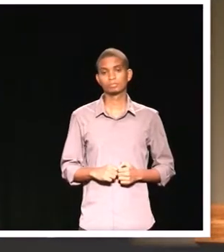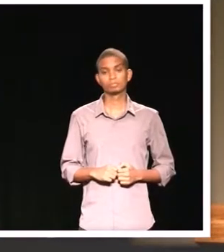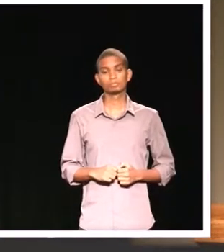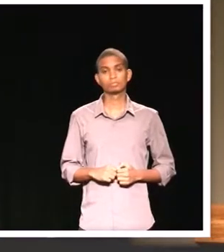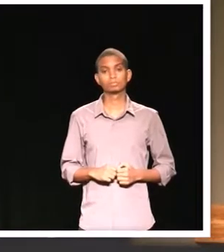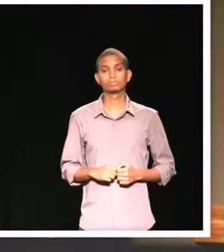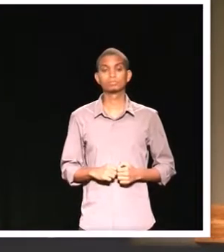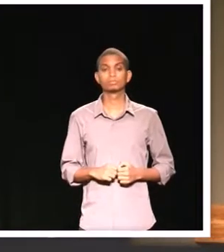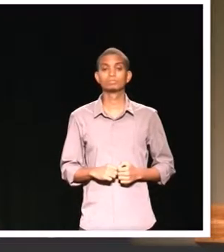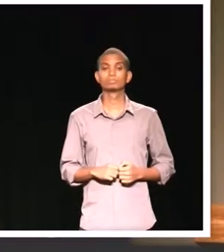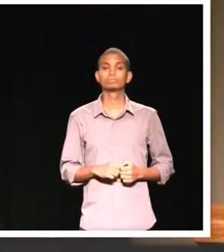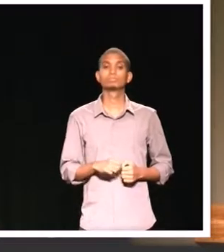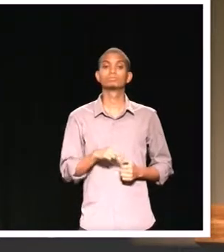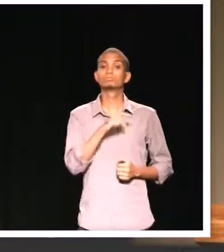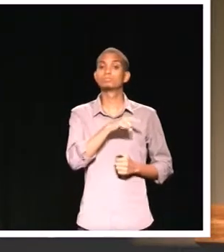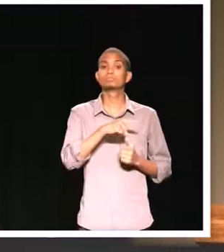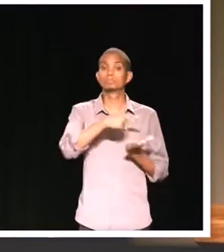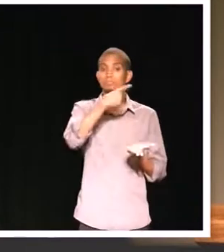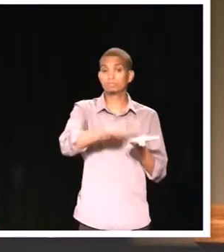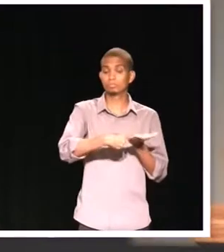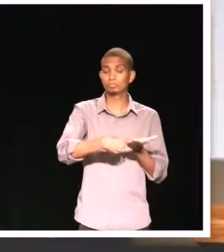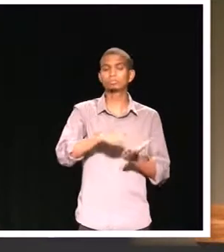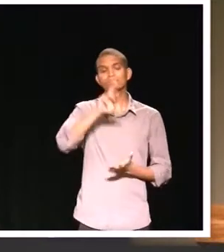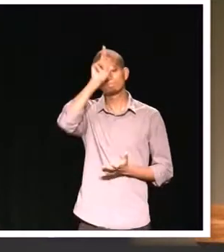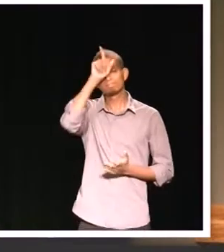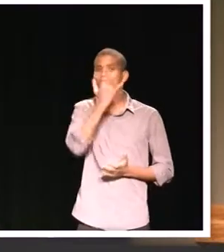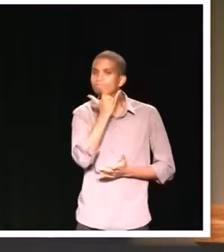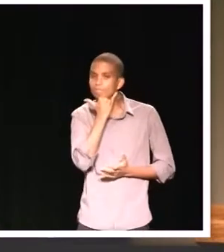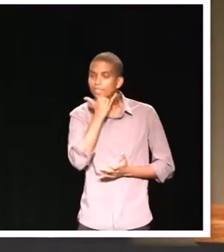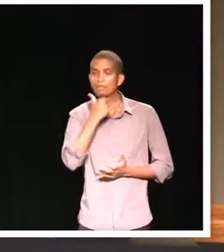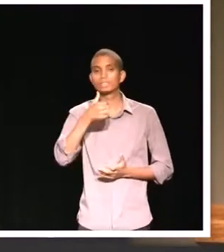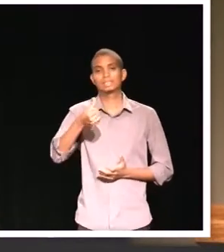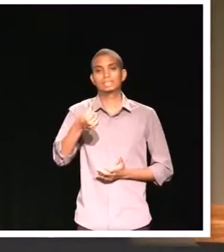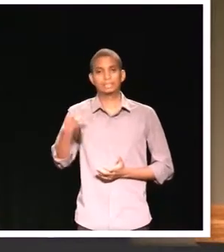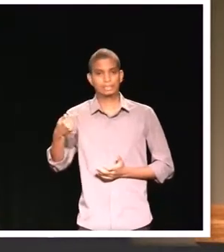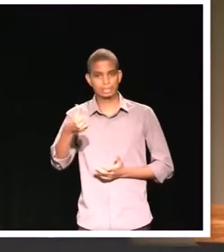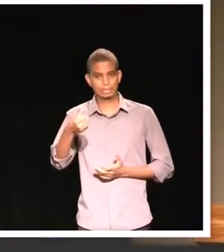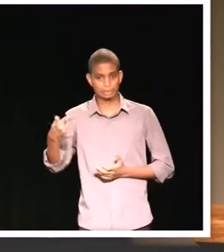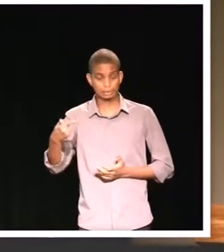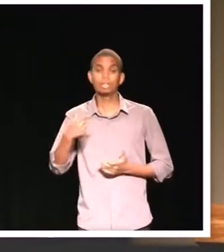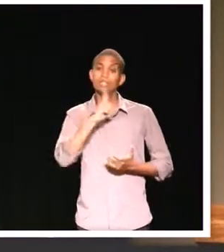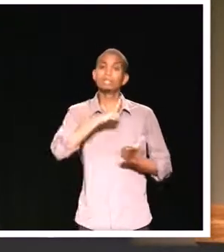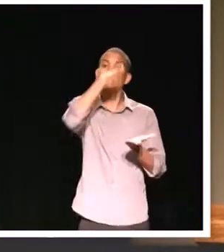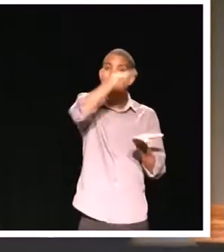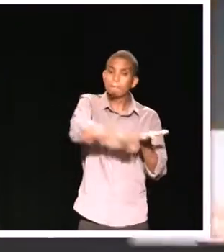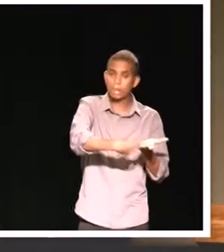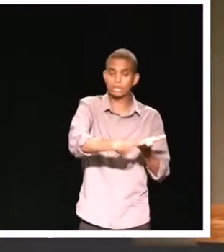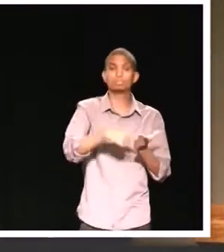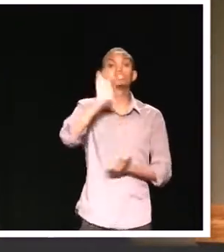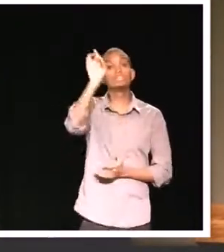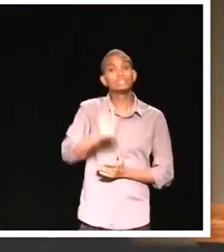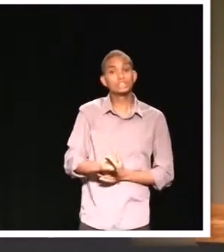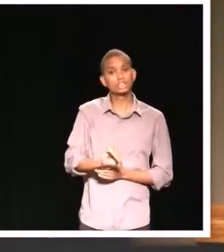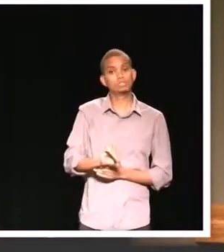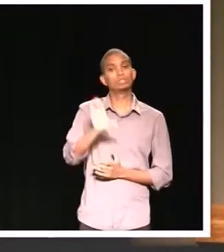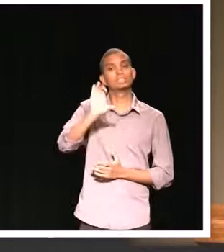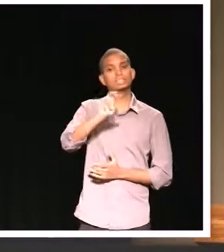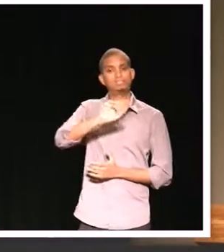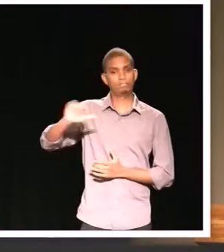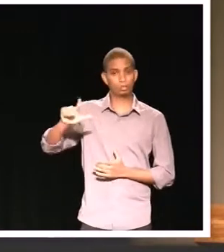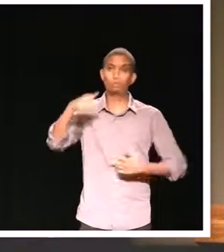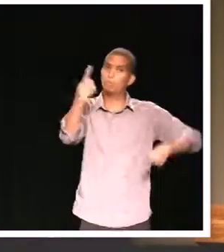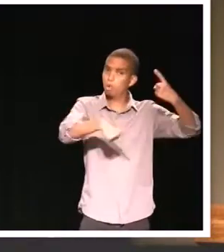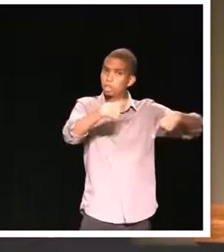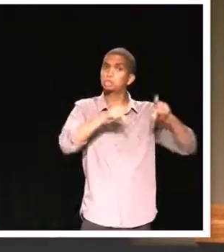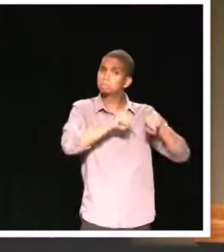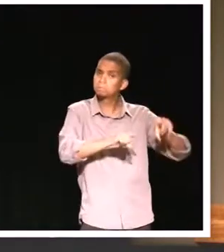Tem o Pacto 66, perdão, o Pacto Internacional de Direitos Civis e Políticos, muito